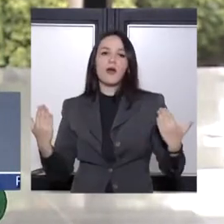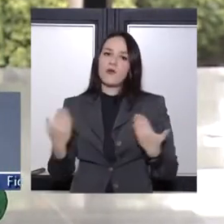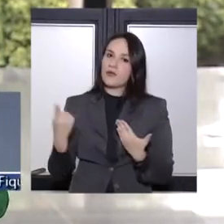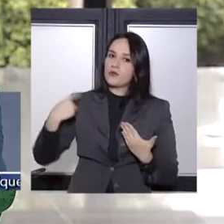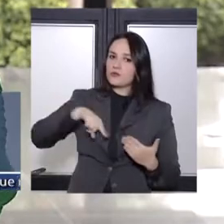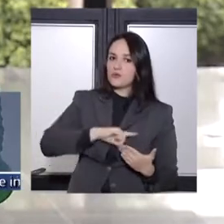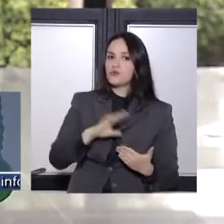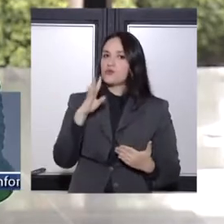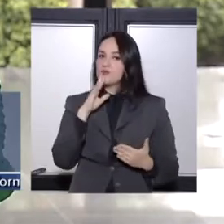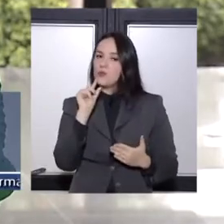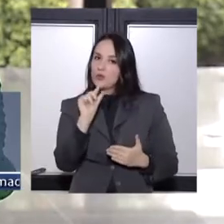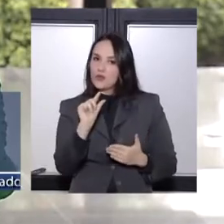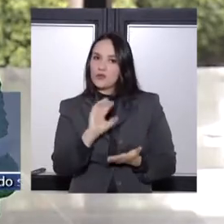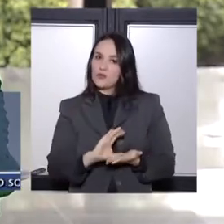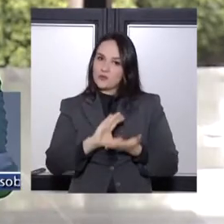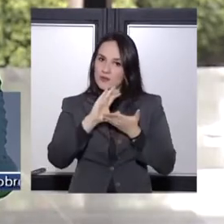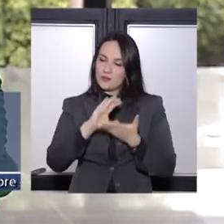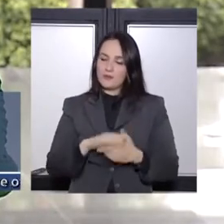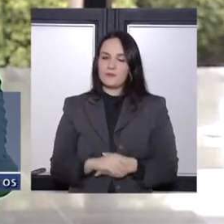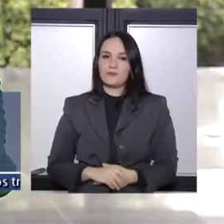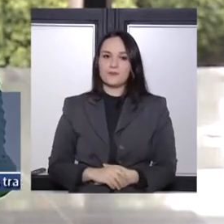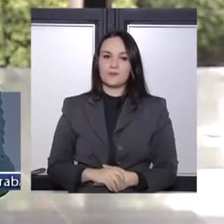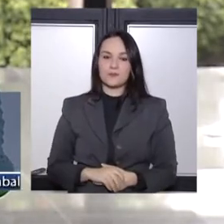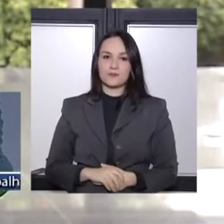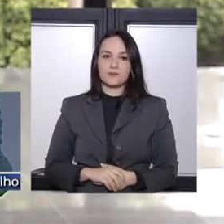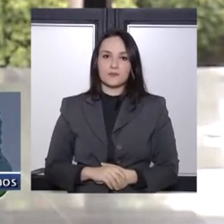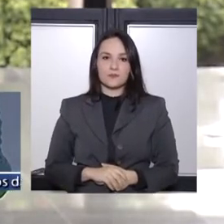sobre esse conselho. Acompanhe.